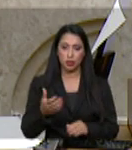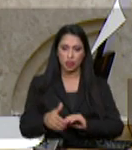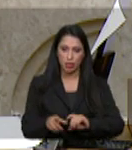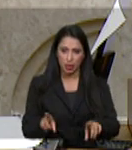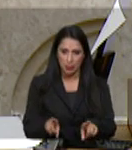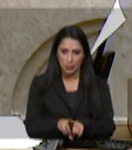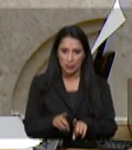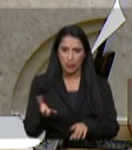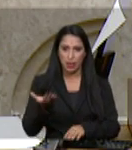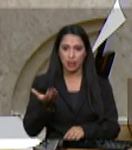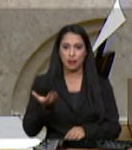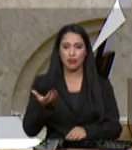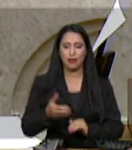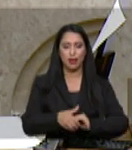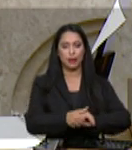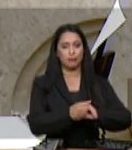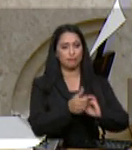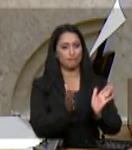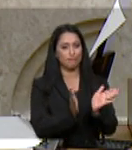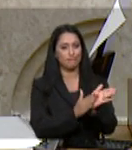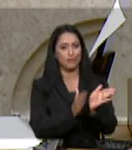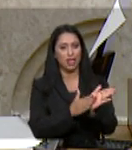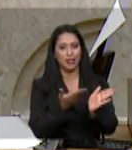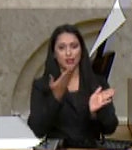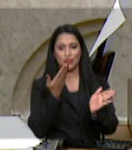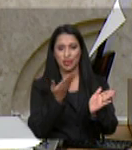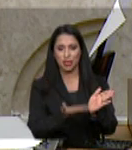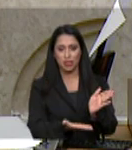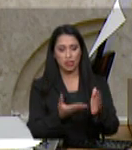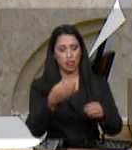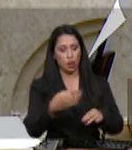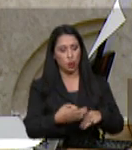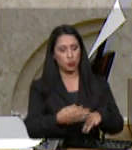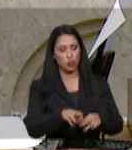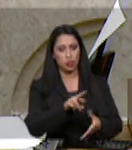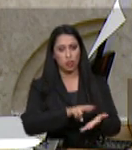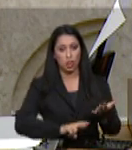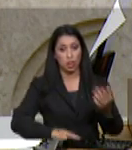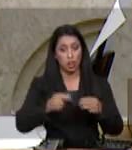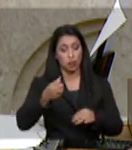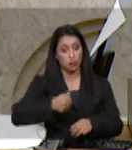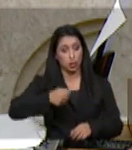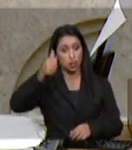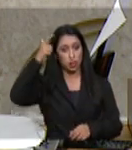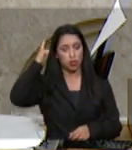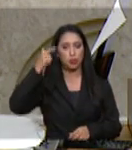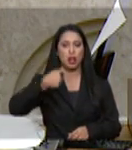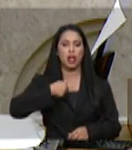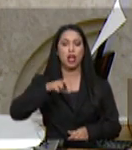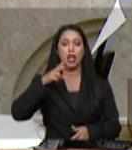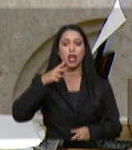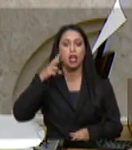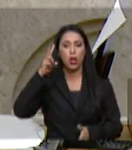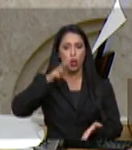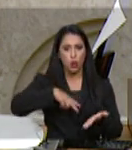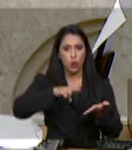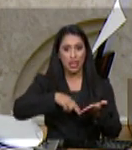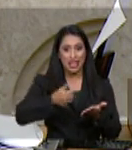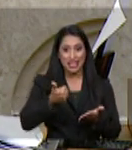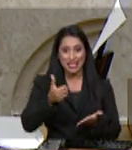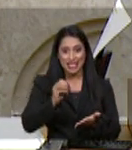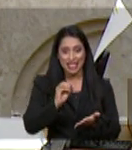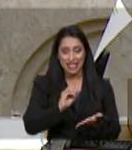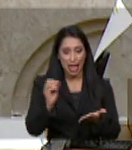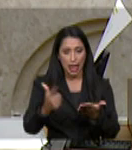de cumprimentar preliminarmente excelência o Ministro Alexandre de Moraes eu tive o prazer de ler as